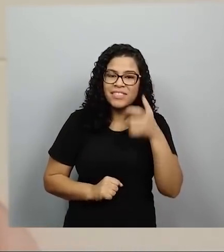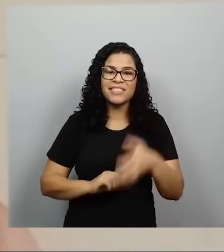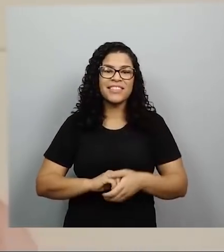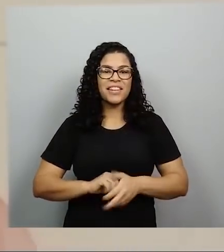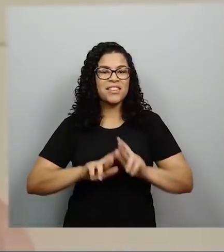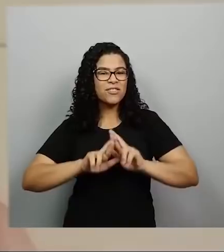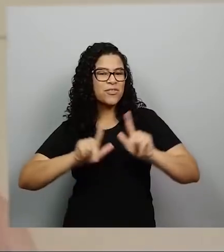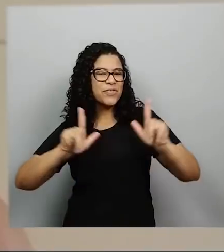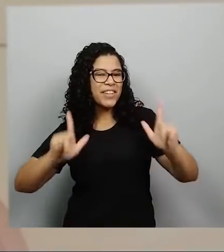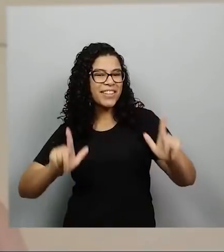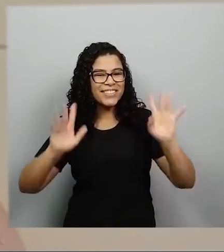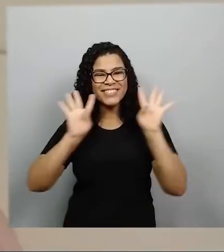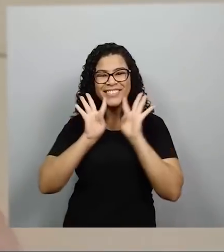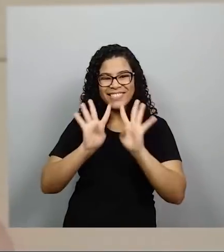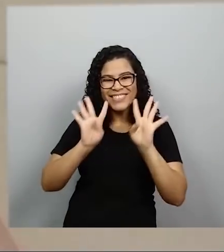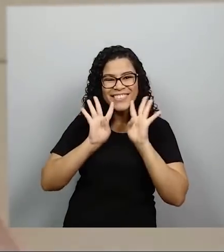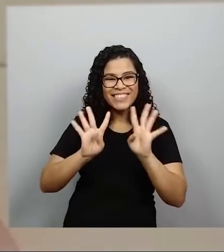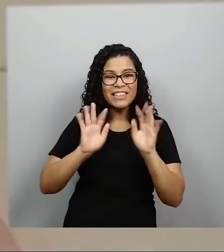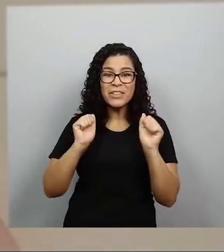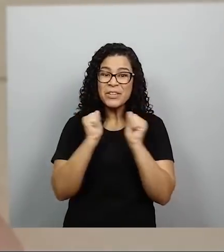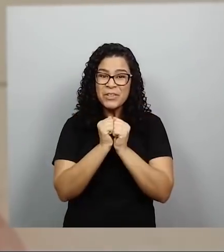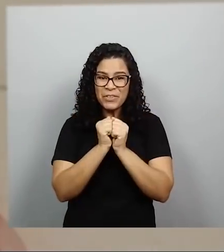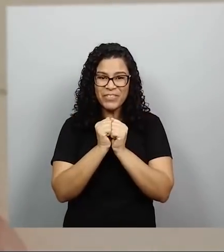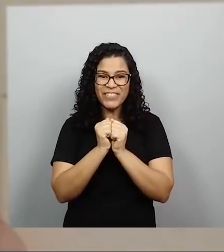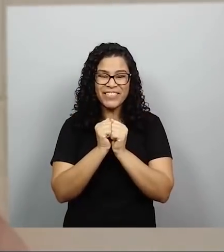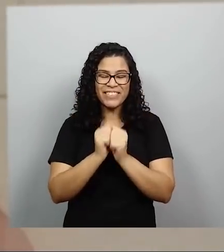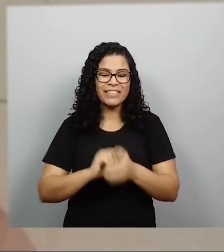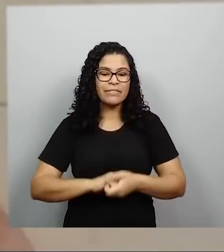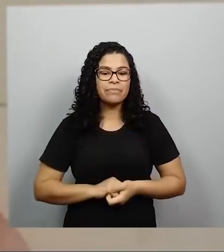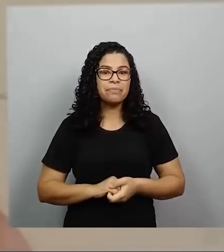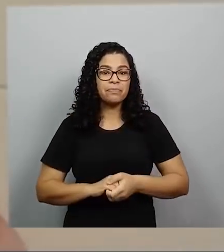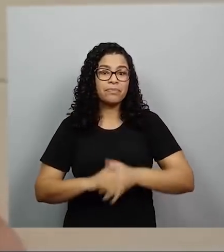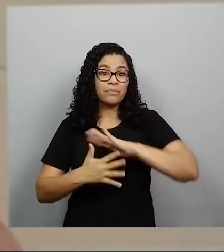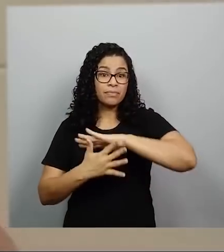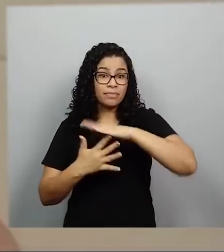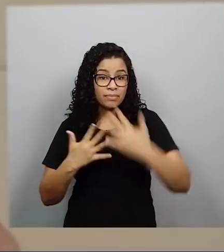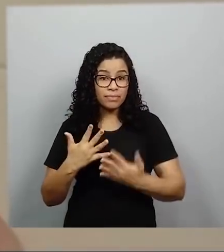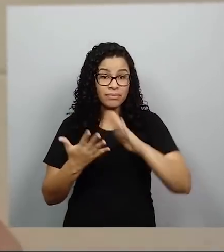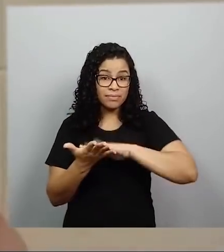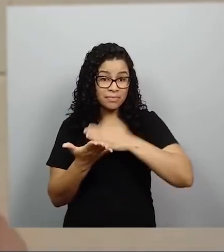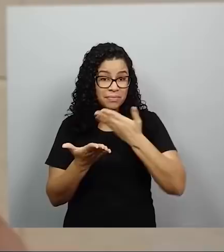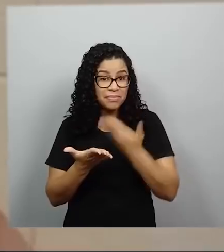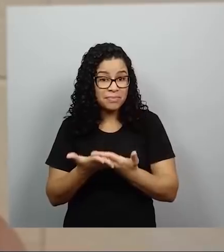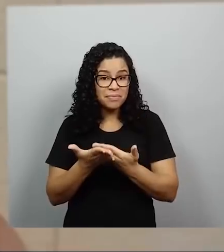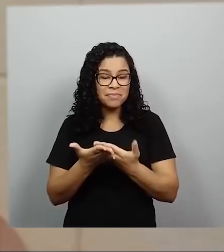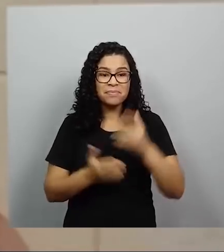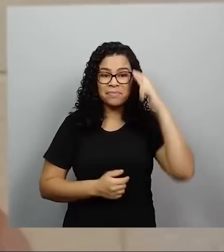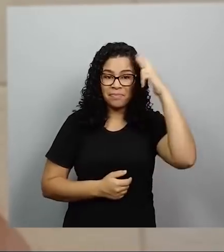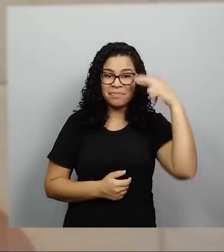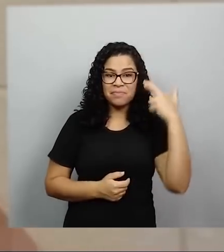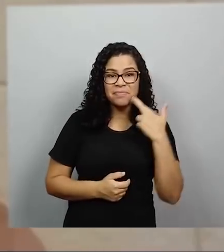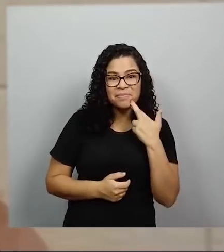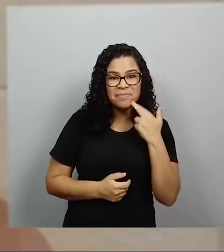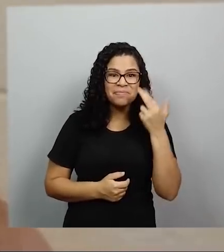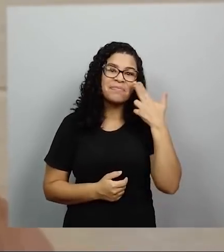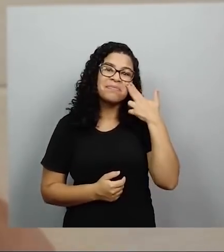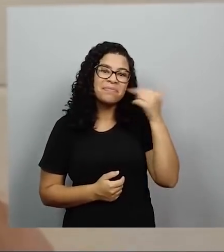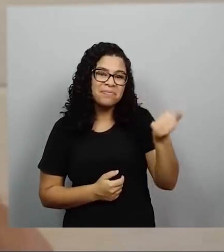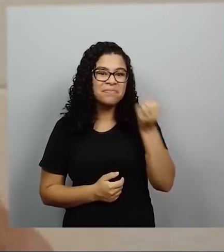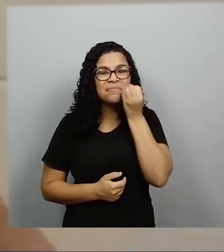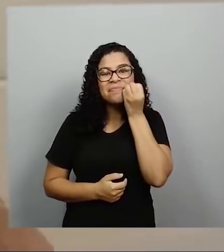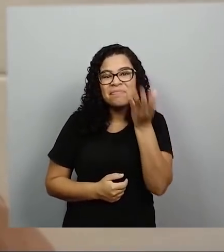conteúdo diferente, divertido e brincassem conosco. Os intérpretes em Libras Rafael,